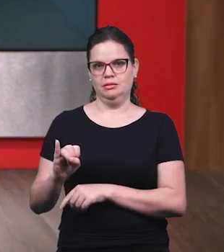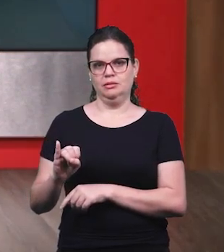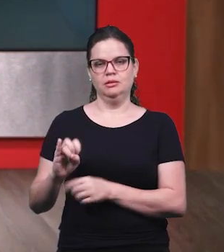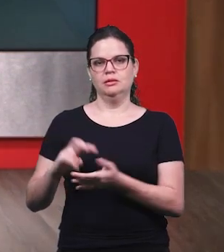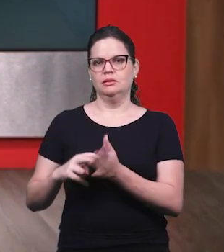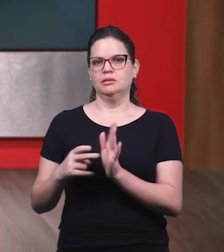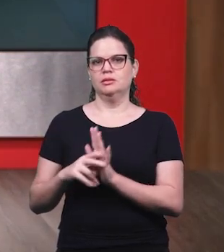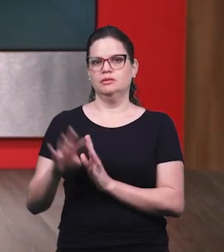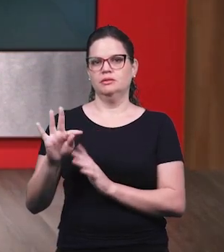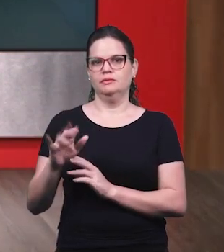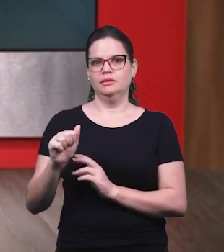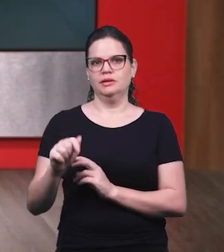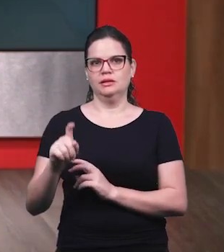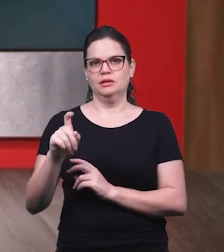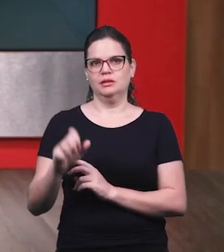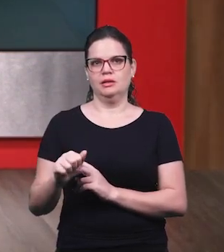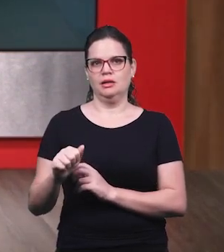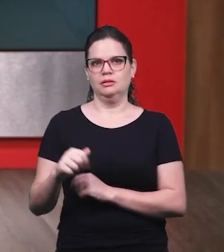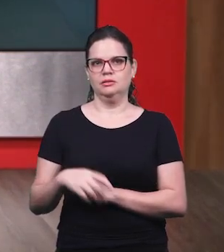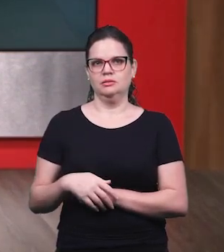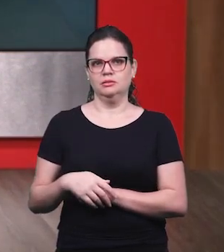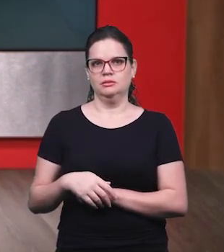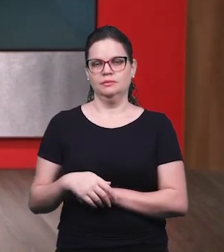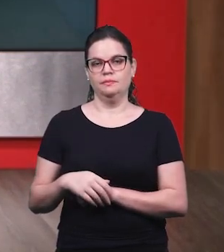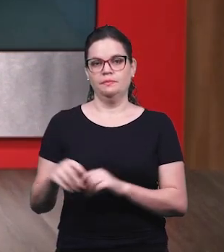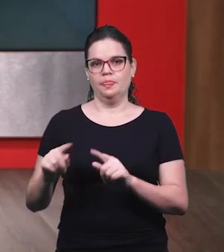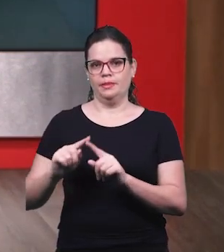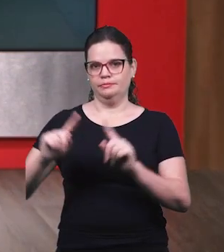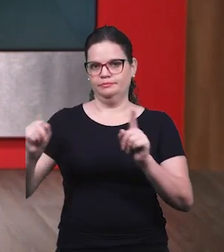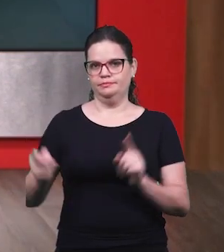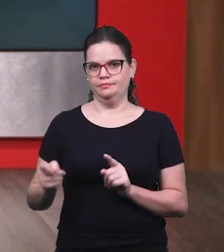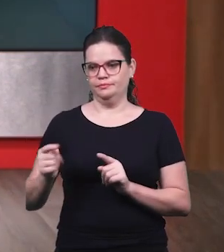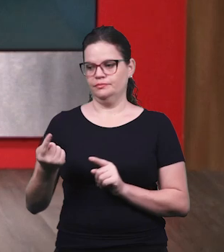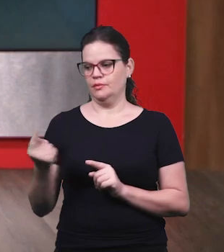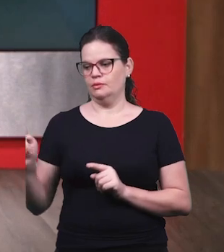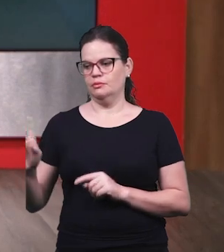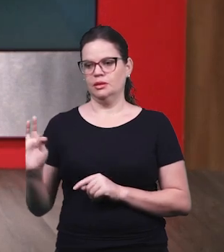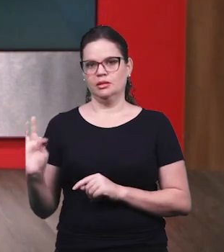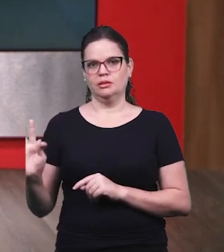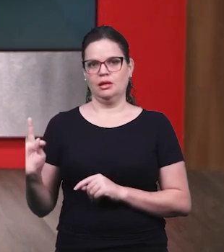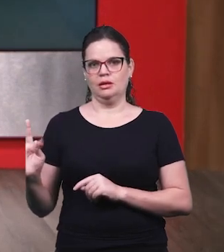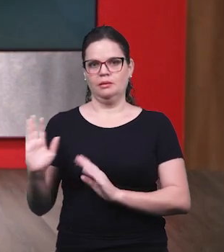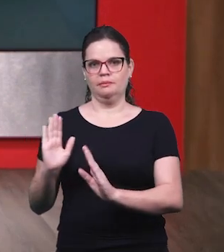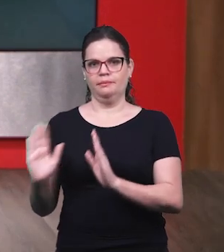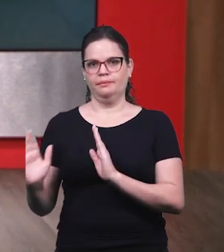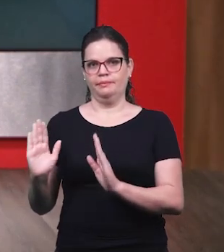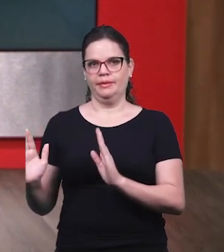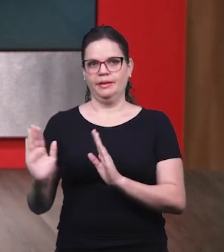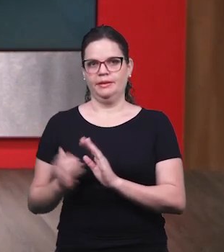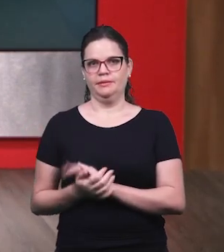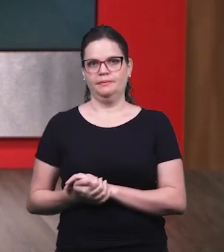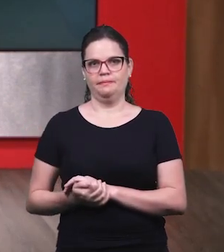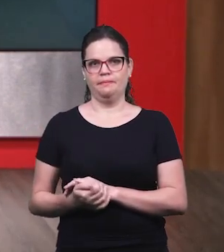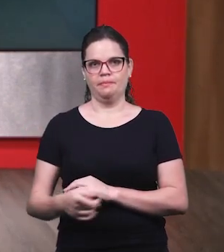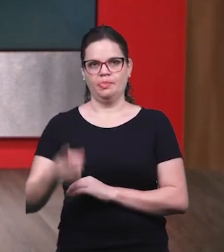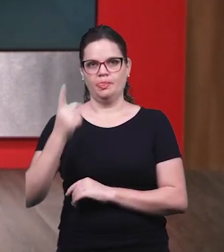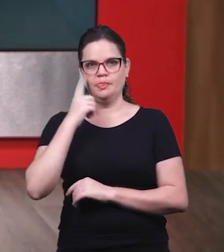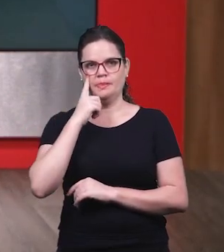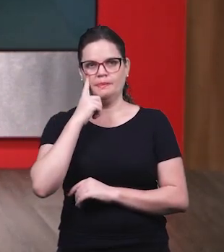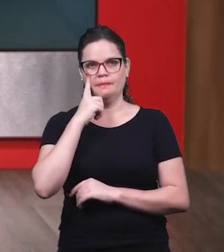de juros combinadas. E o T, que é o tempo, é o período. Aquele circunflexo